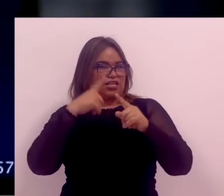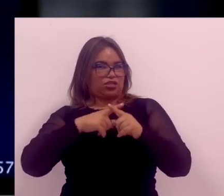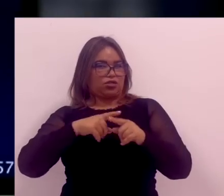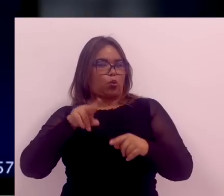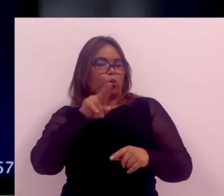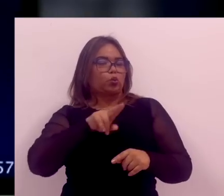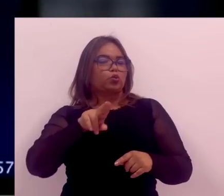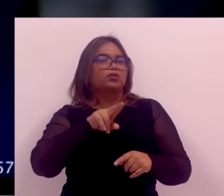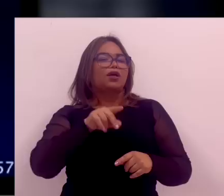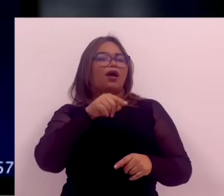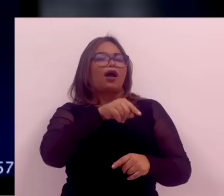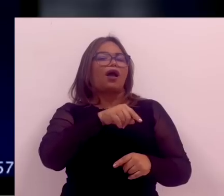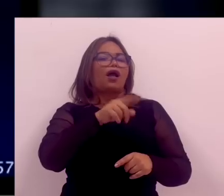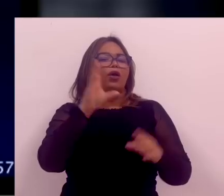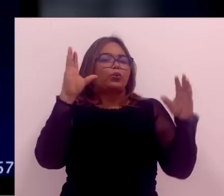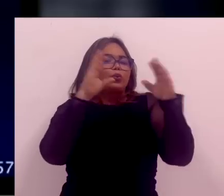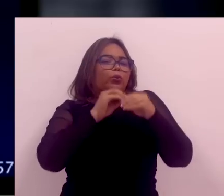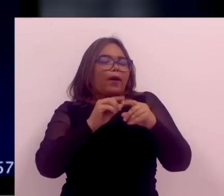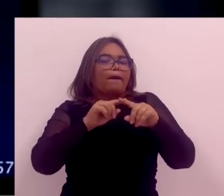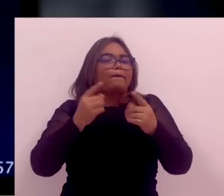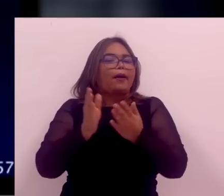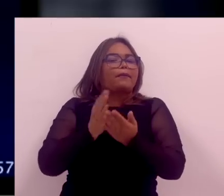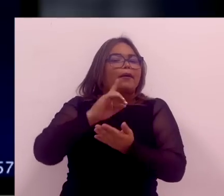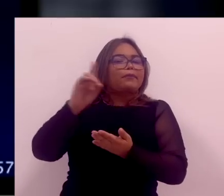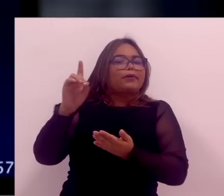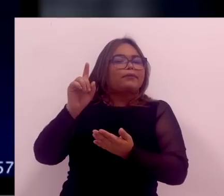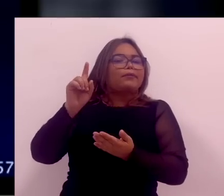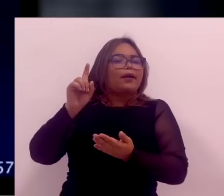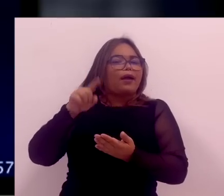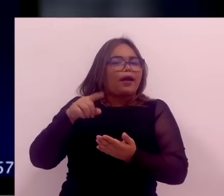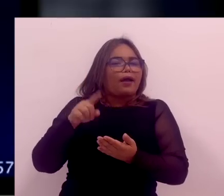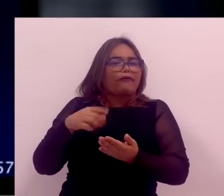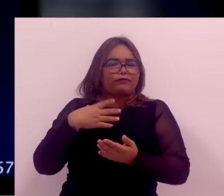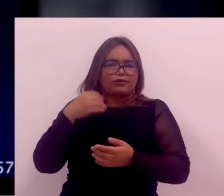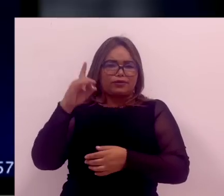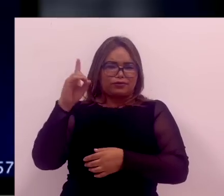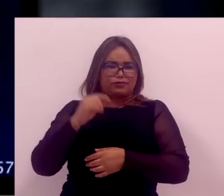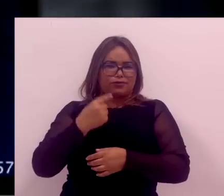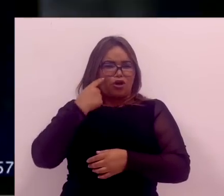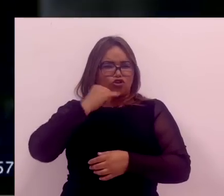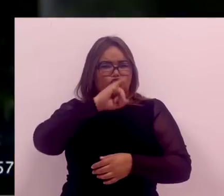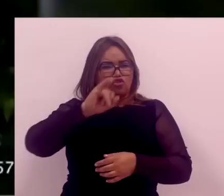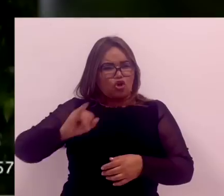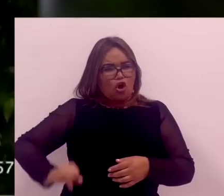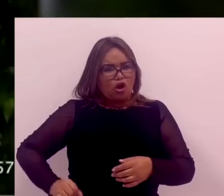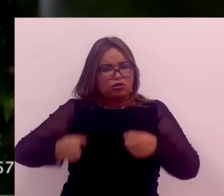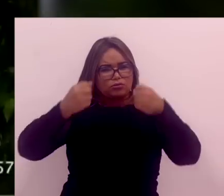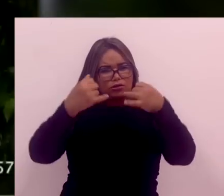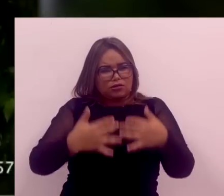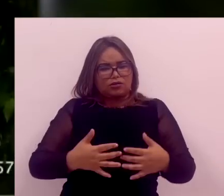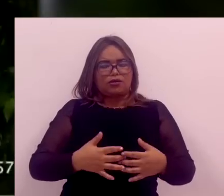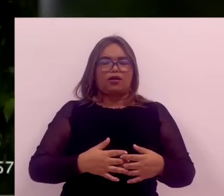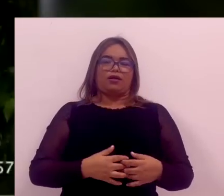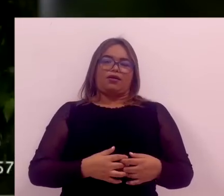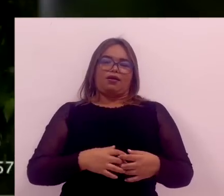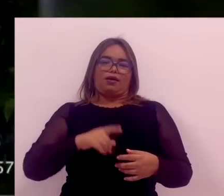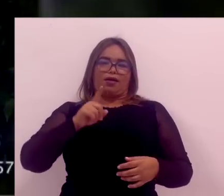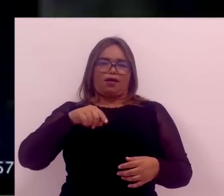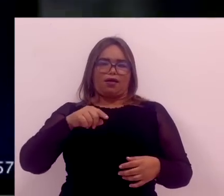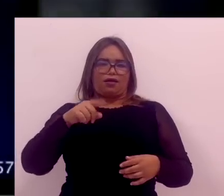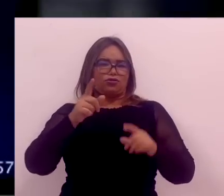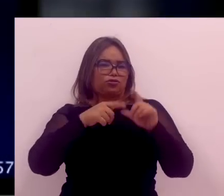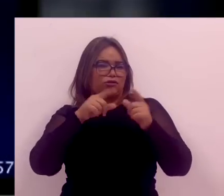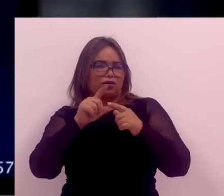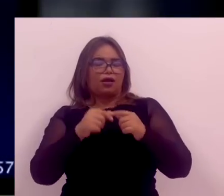agora chamado de escuridão pela igreja. Mas na Bíblia ele é chamado de filho de Deus. Vejam Jó, a estrela brilhante da